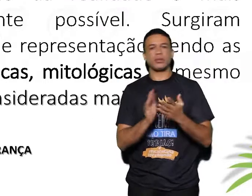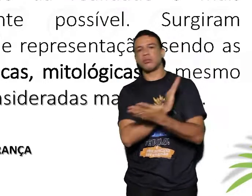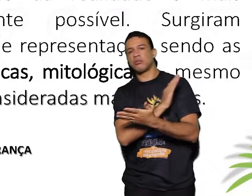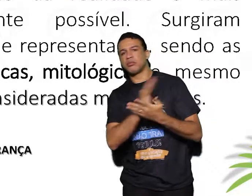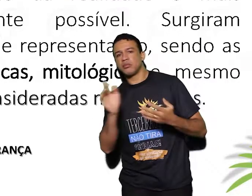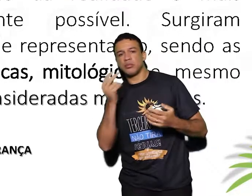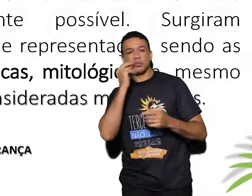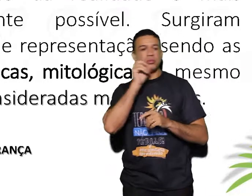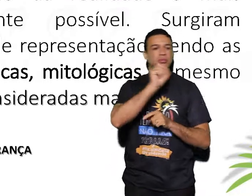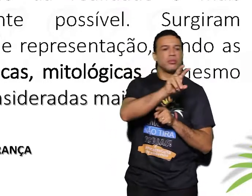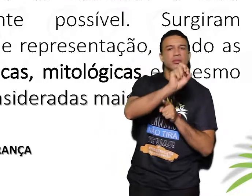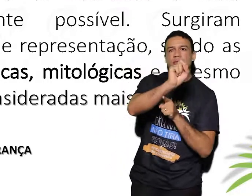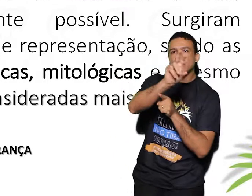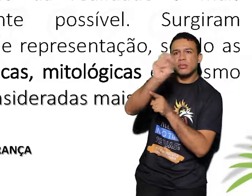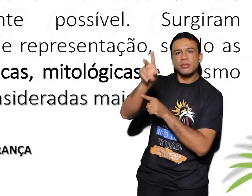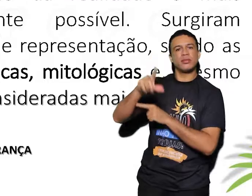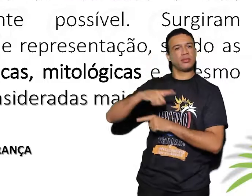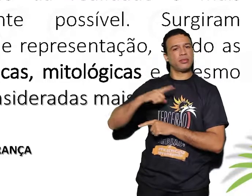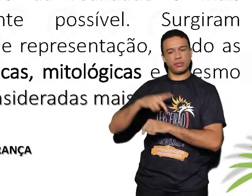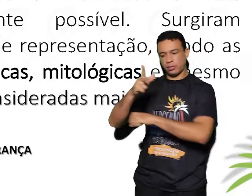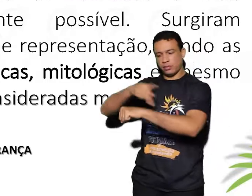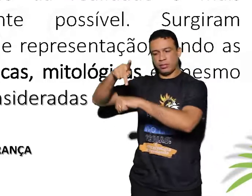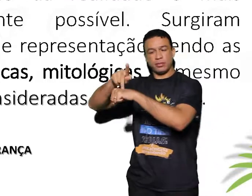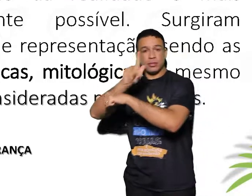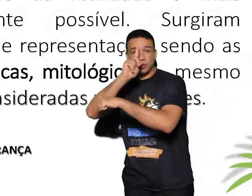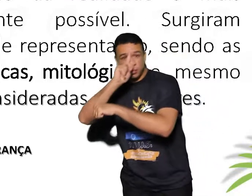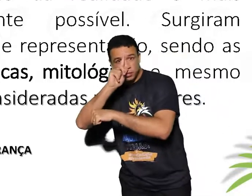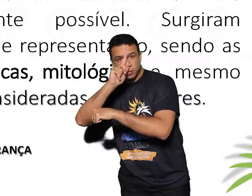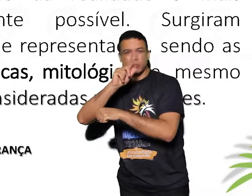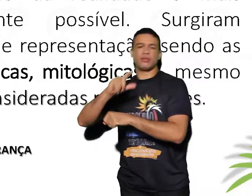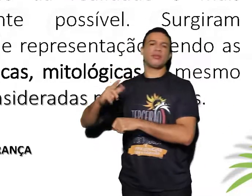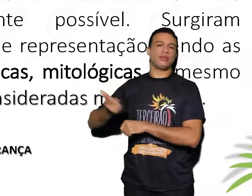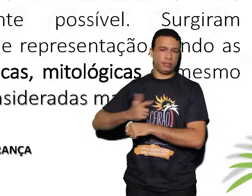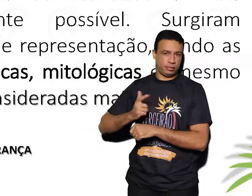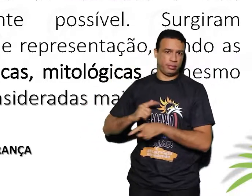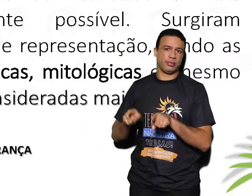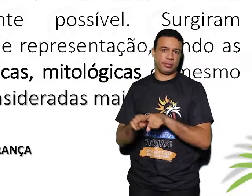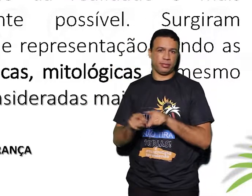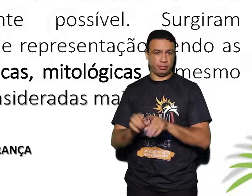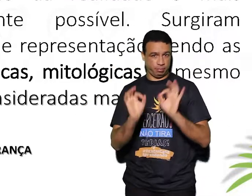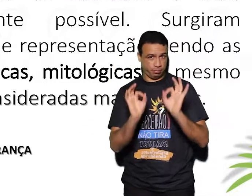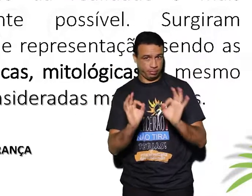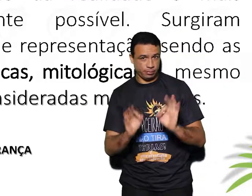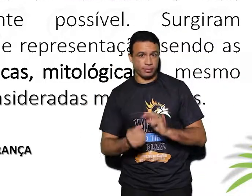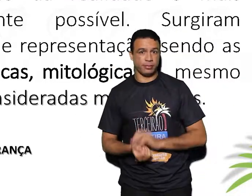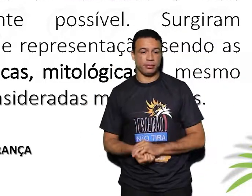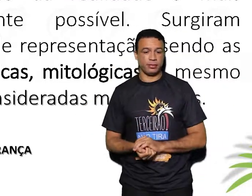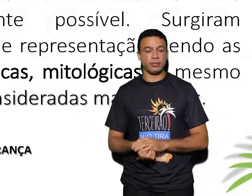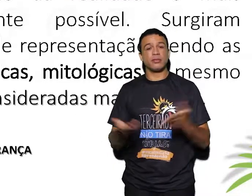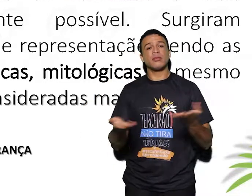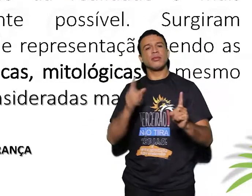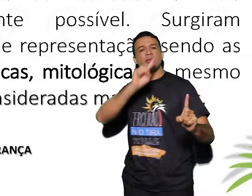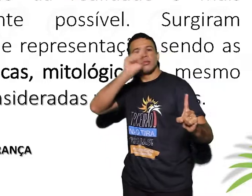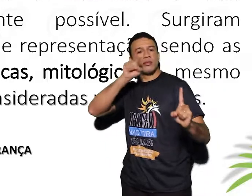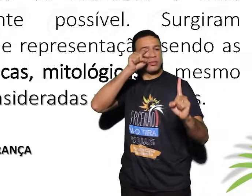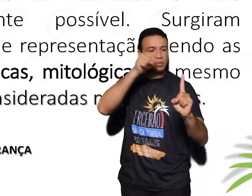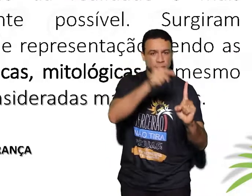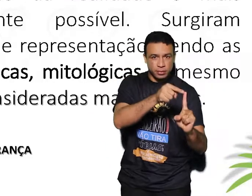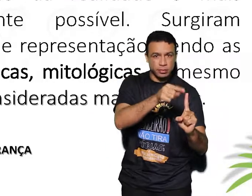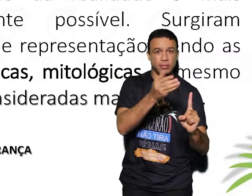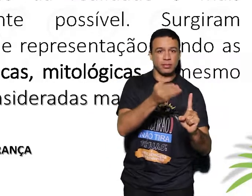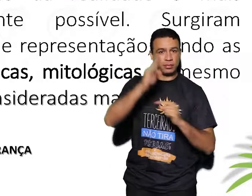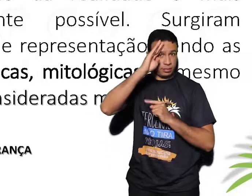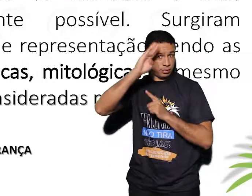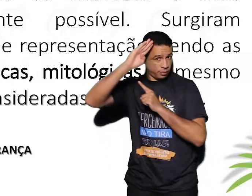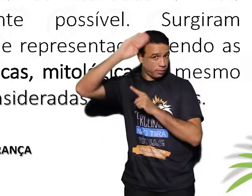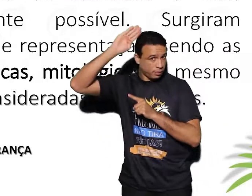episódios, outros elementos, a Grécia especificamente, entre outros, beleza? O objetivo era que esse